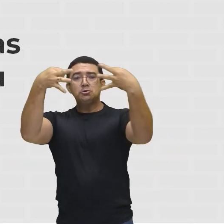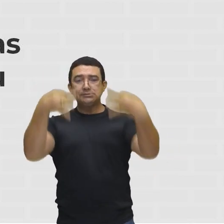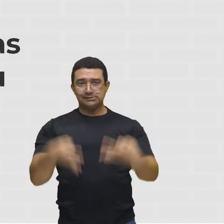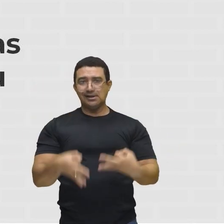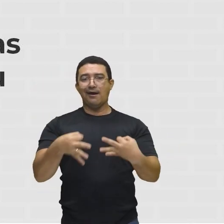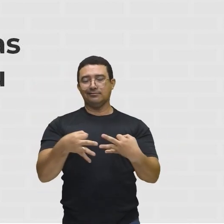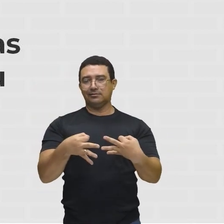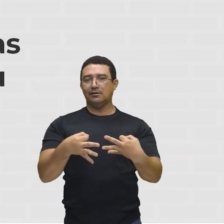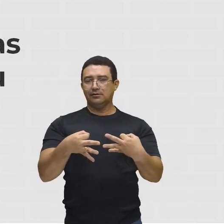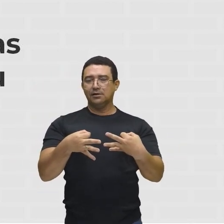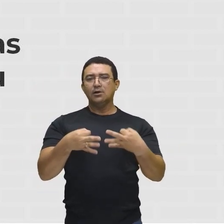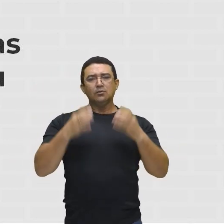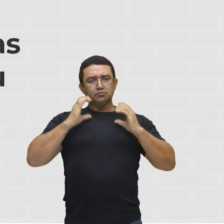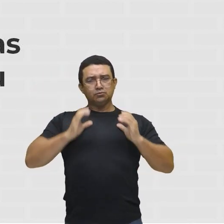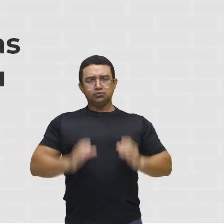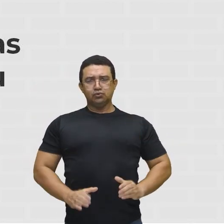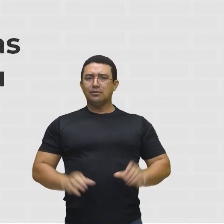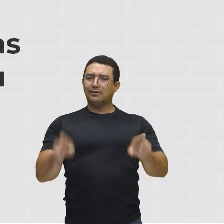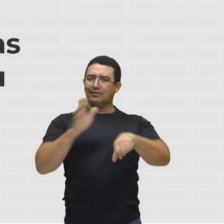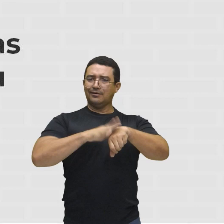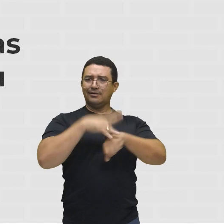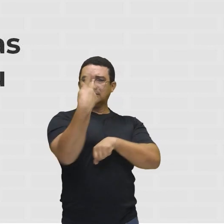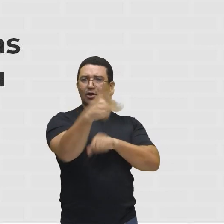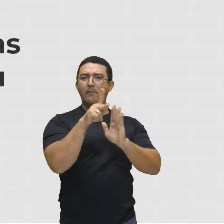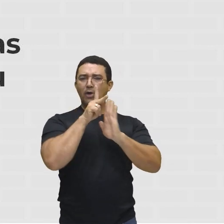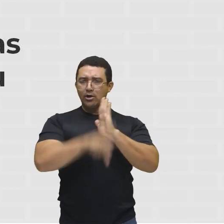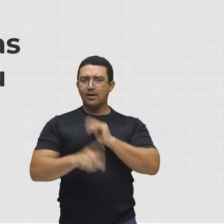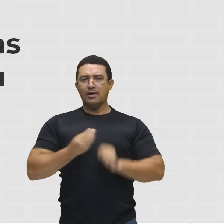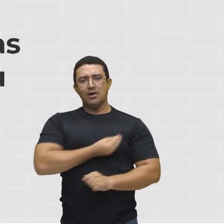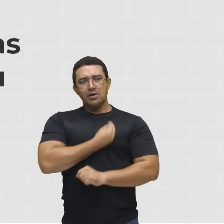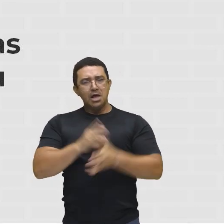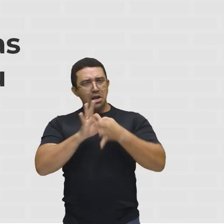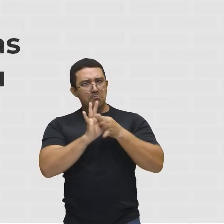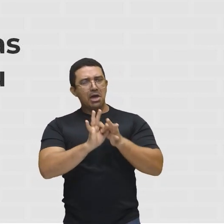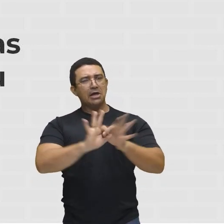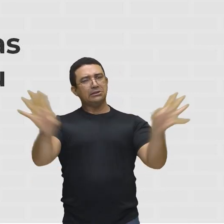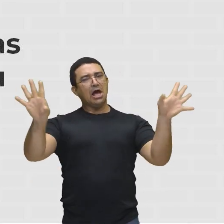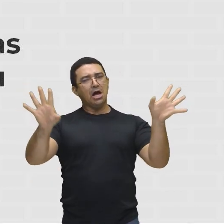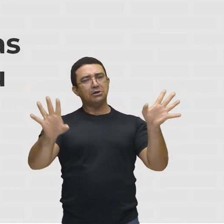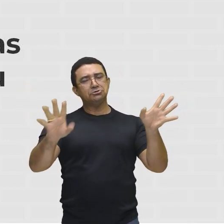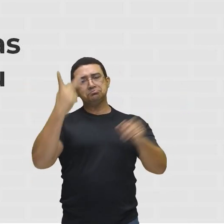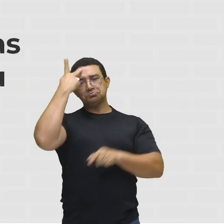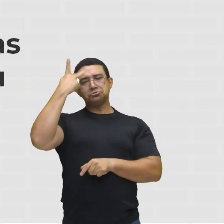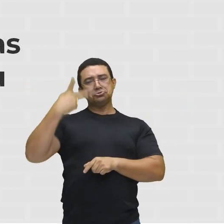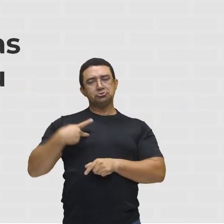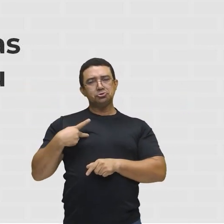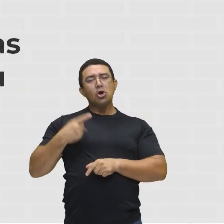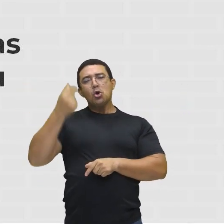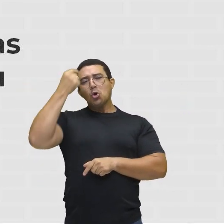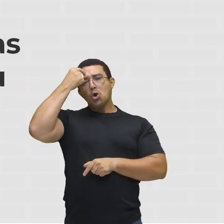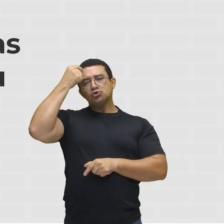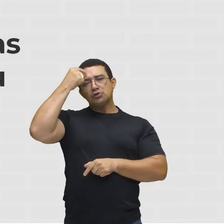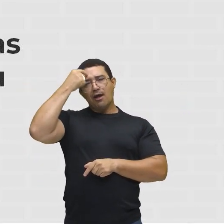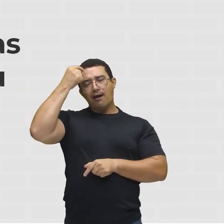da cidadania e ao seu projeto de vida, com liberdade, autonomia, consciência crítica e